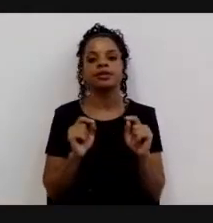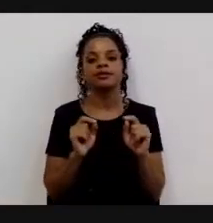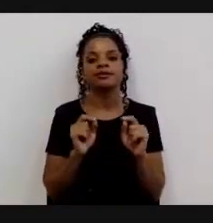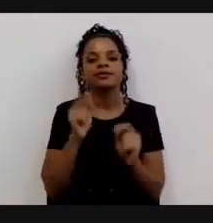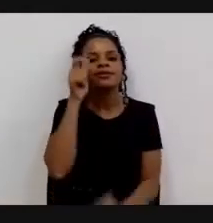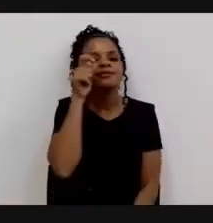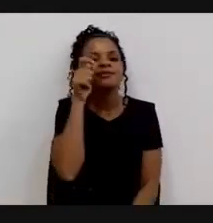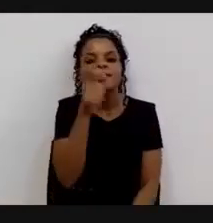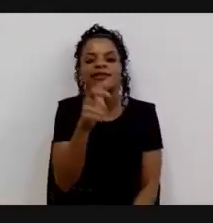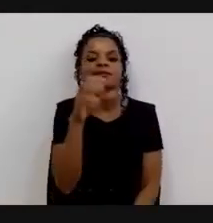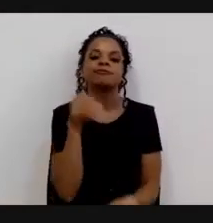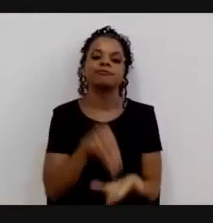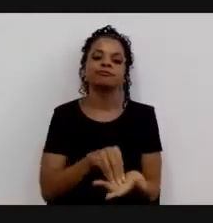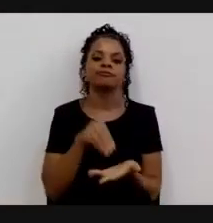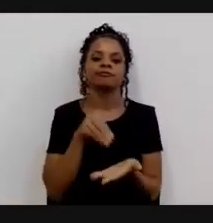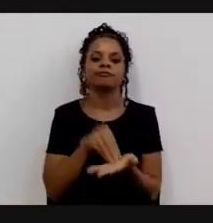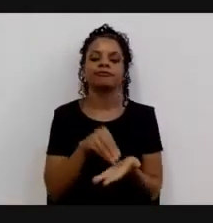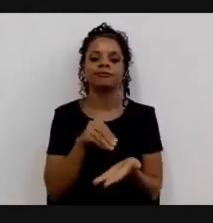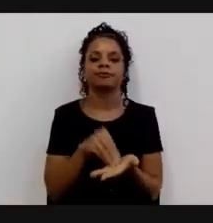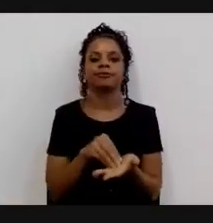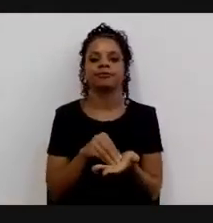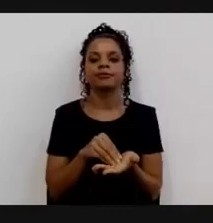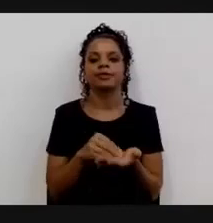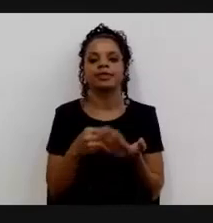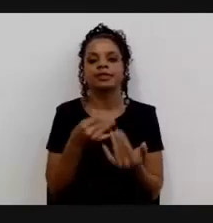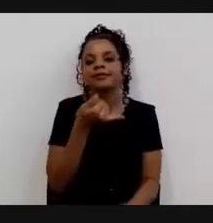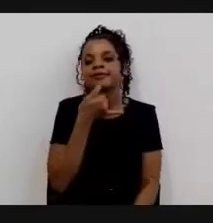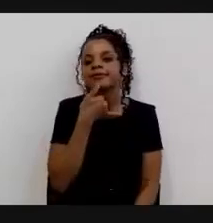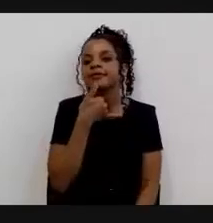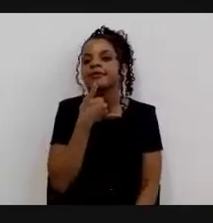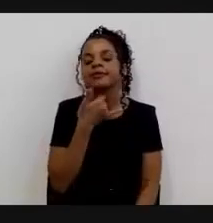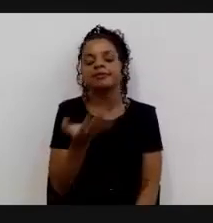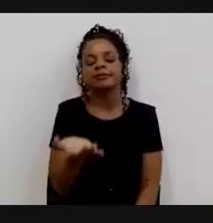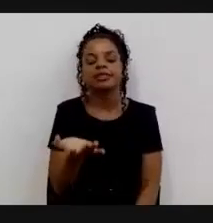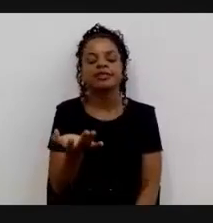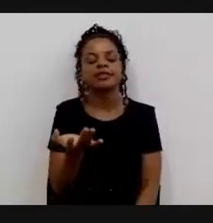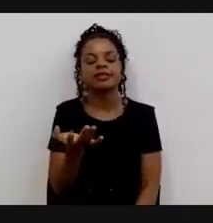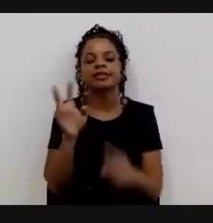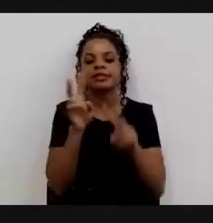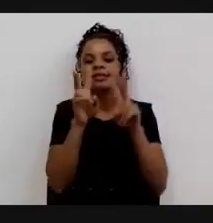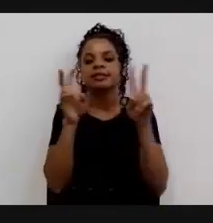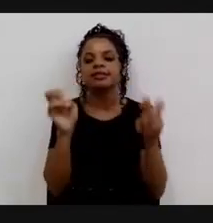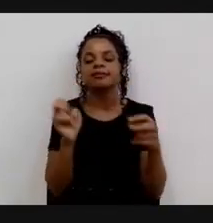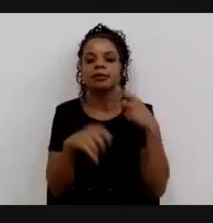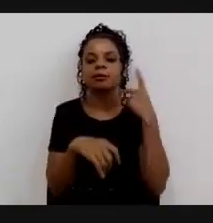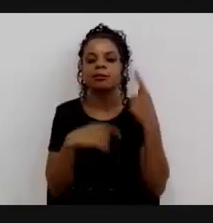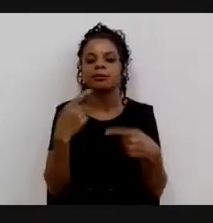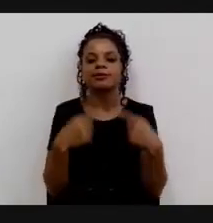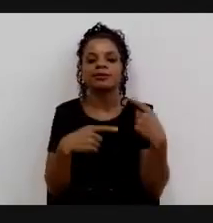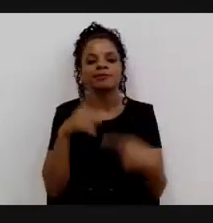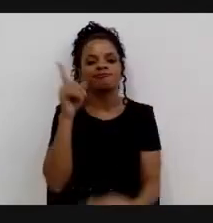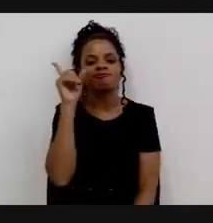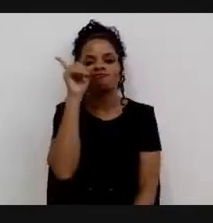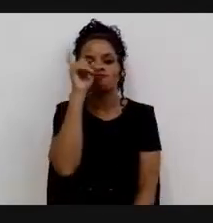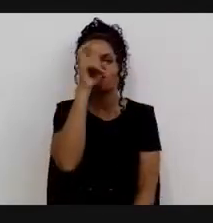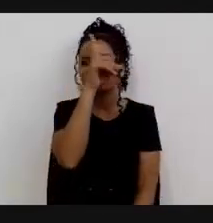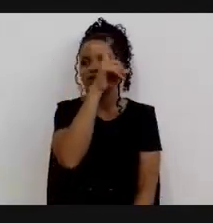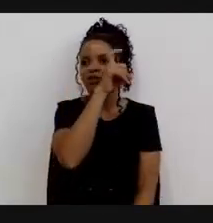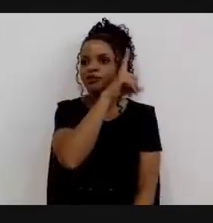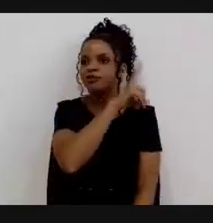política. Infelizmente, hoje, falar de política tá difícil, né? Quem ousa